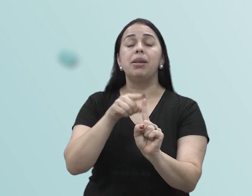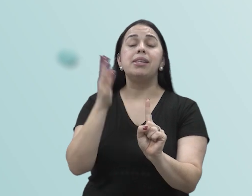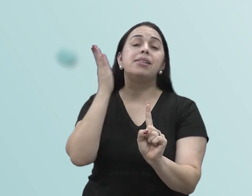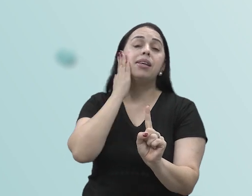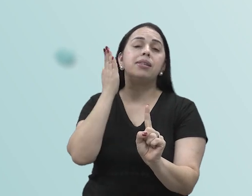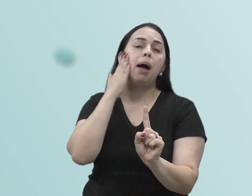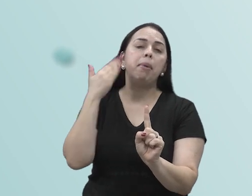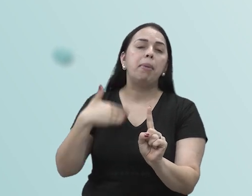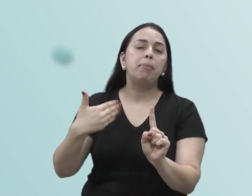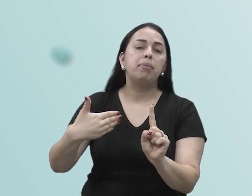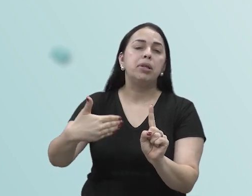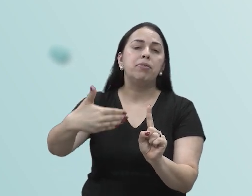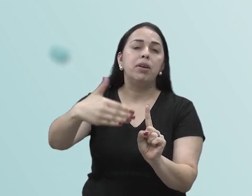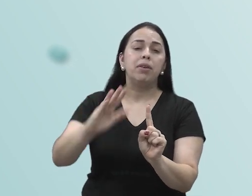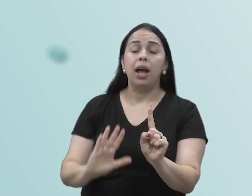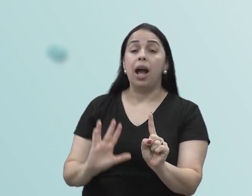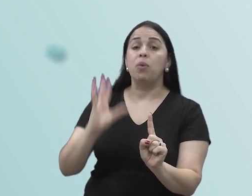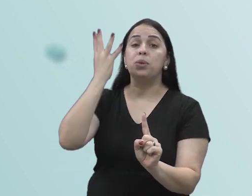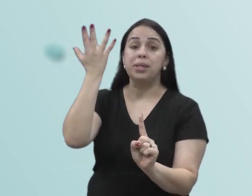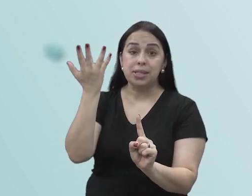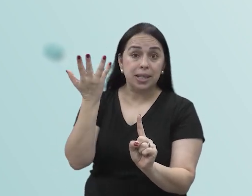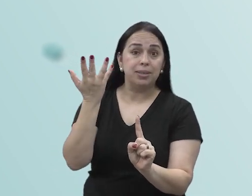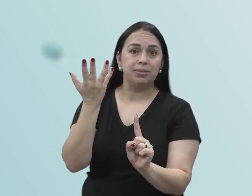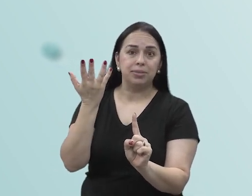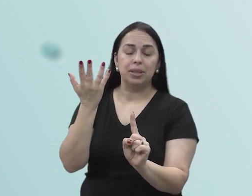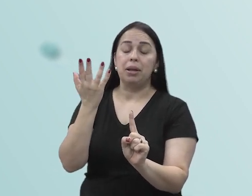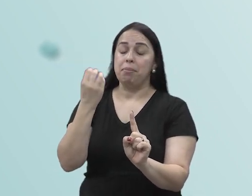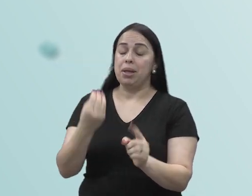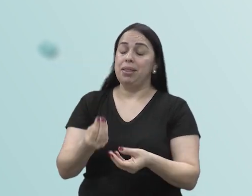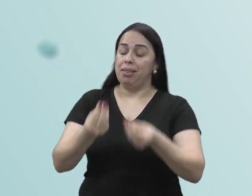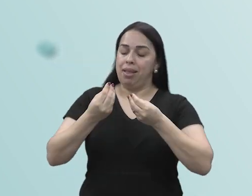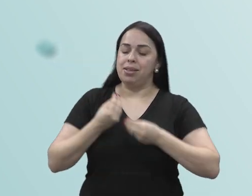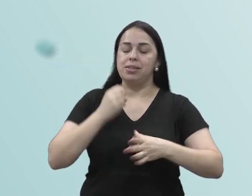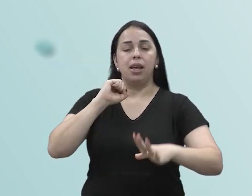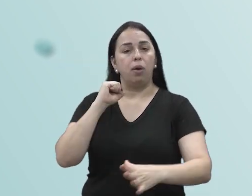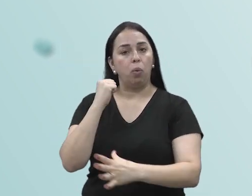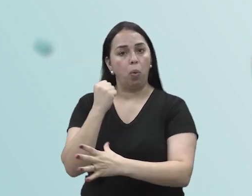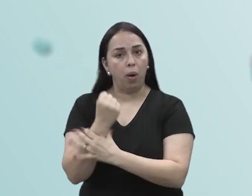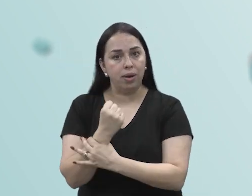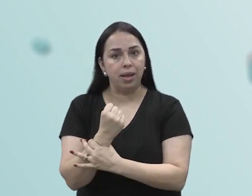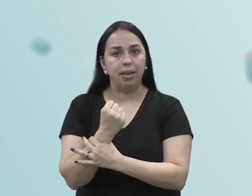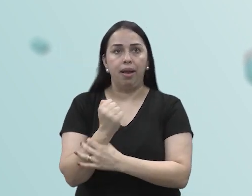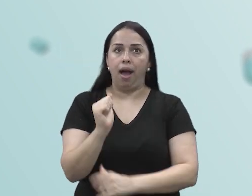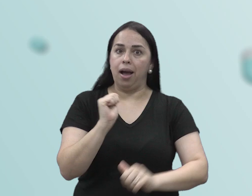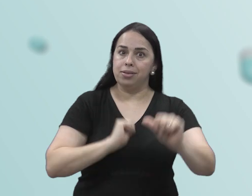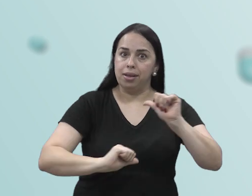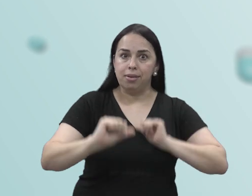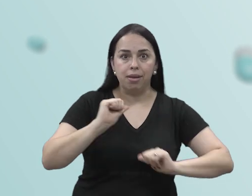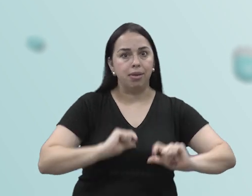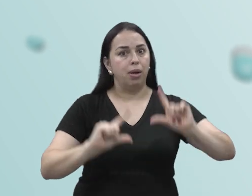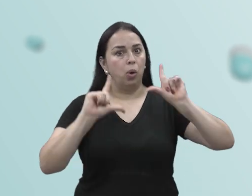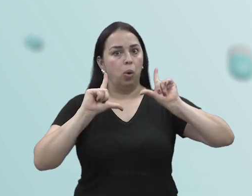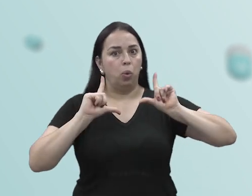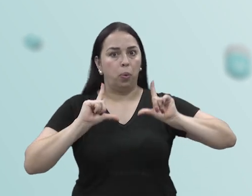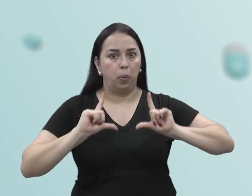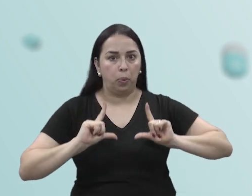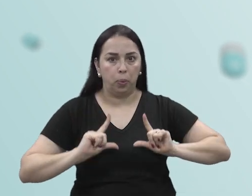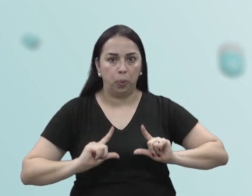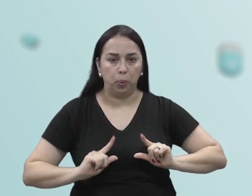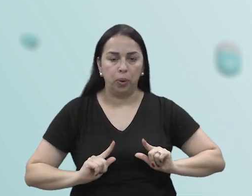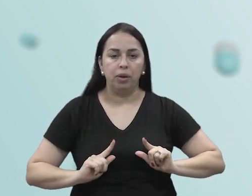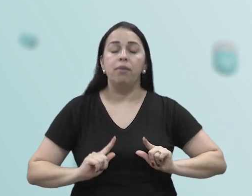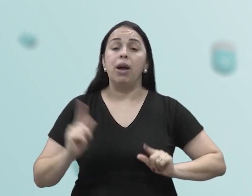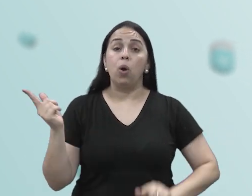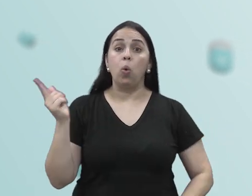trazem previsibilidade para o nosso ano, né? Então isso vai trazer mais segurança, vai reduzir a ansiedade e você